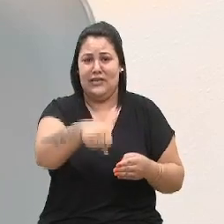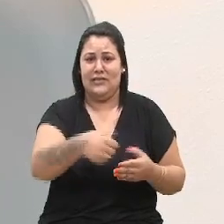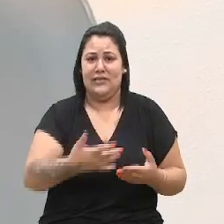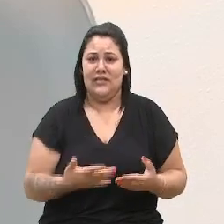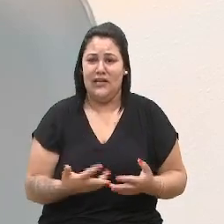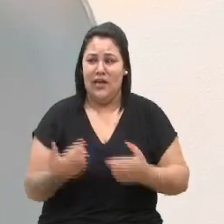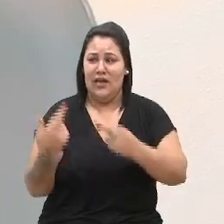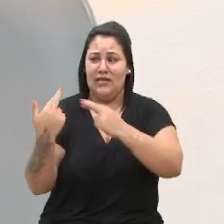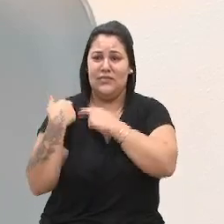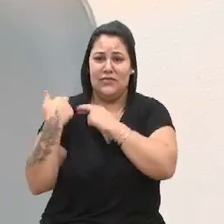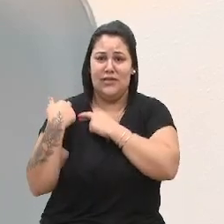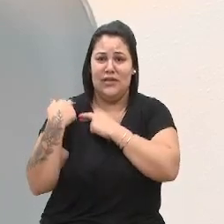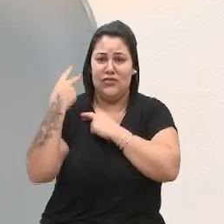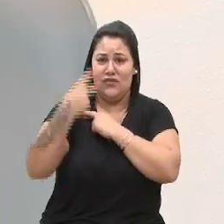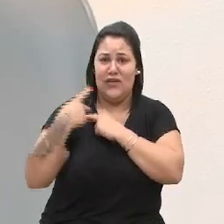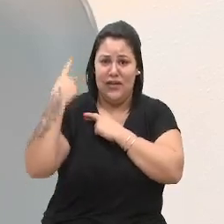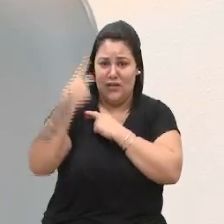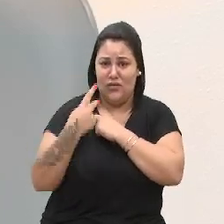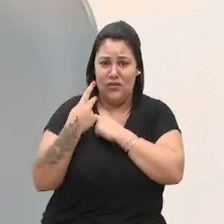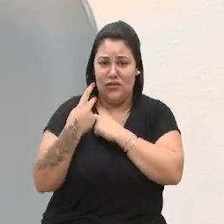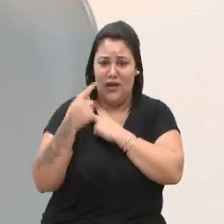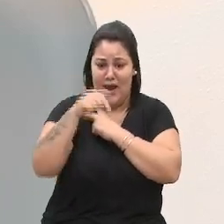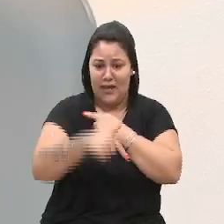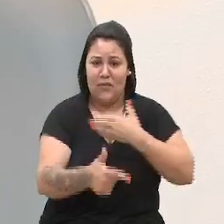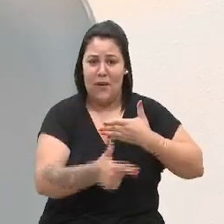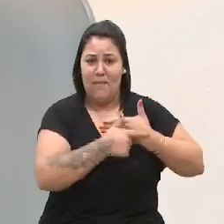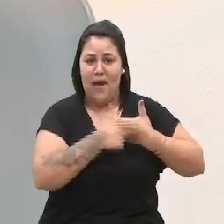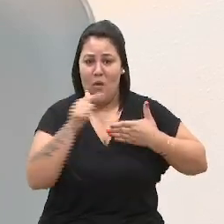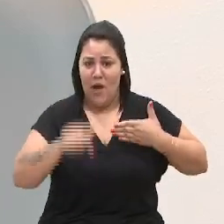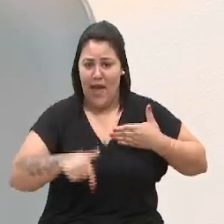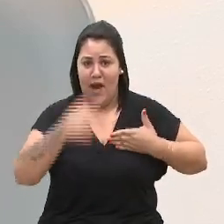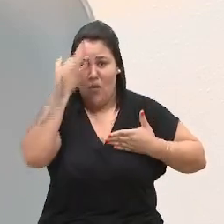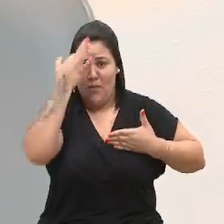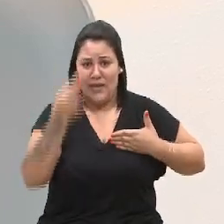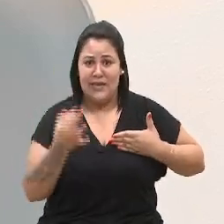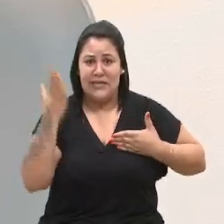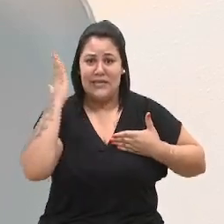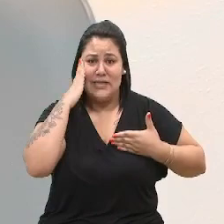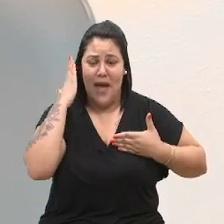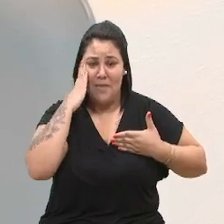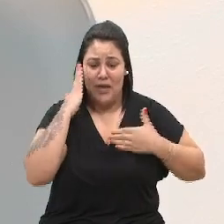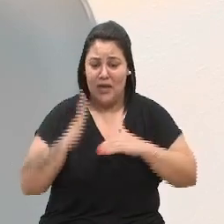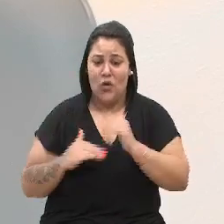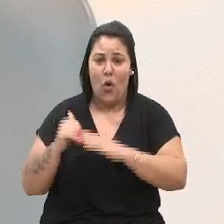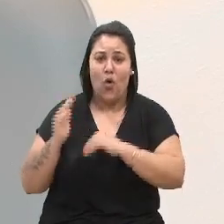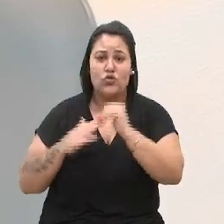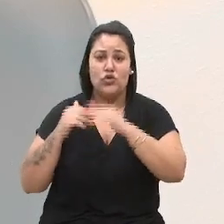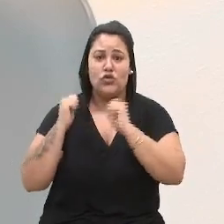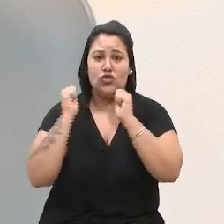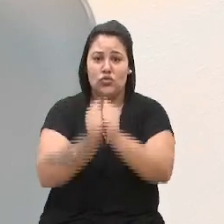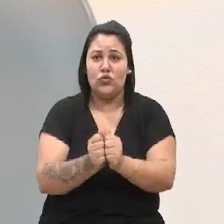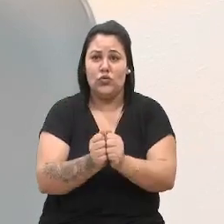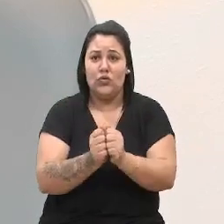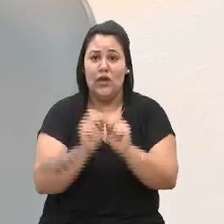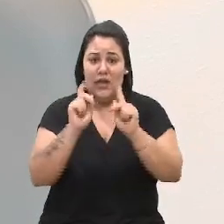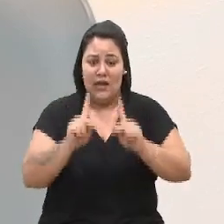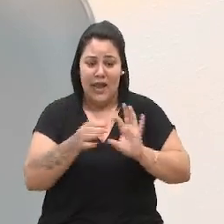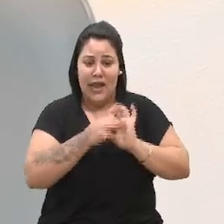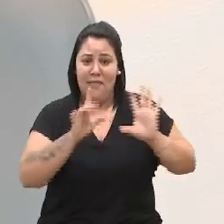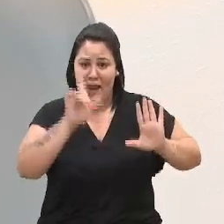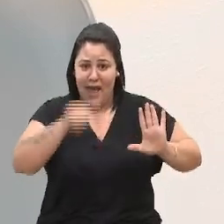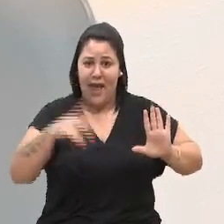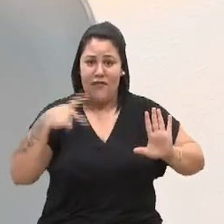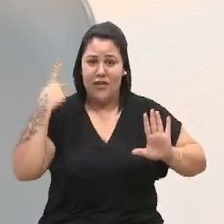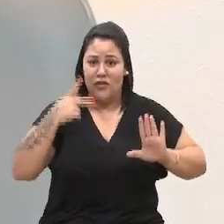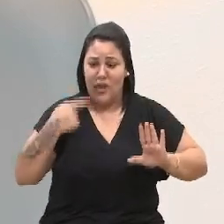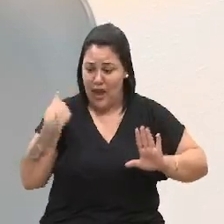responsabilidade mesmo do vereador da casa é entender, saber e construir junto. Porque quem libera é o vereador, é o